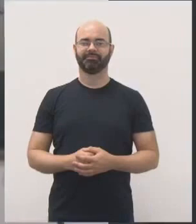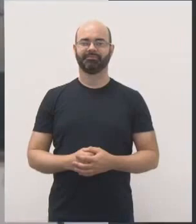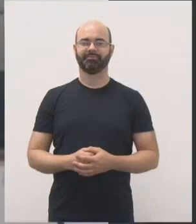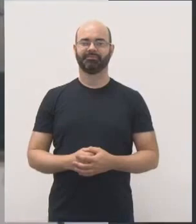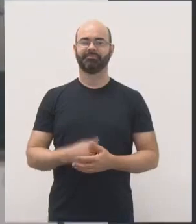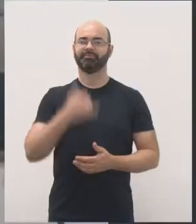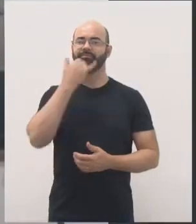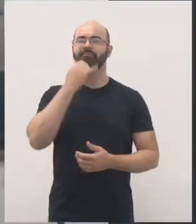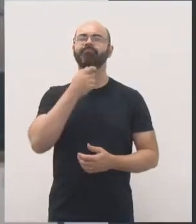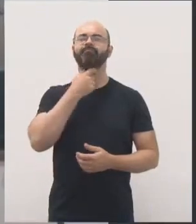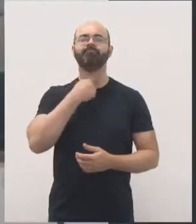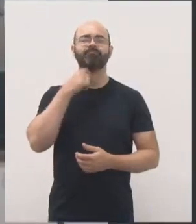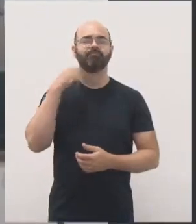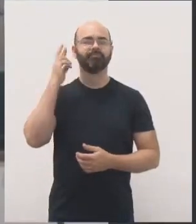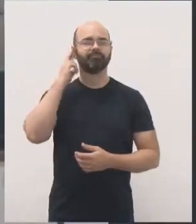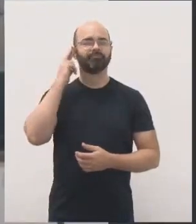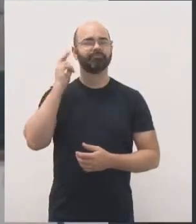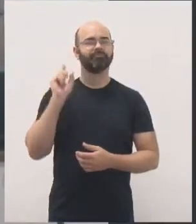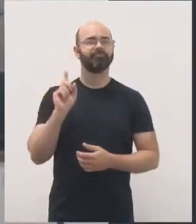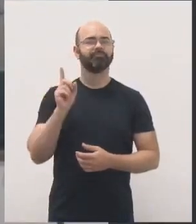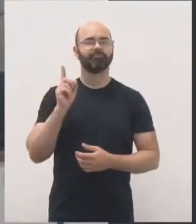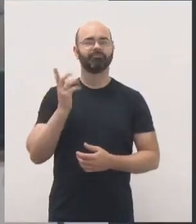Anderson, seu áudio está fechado.